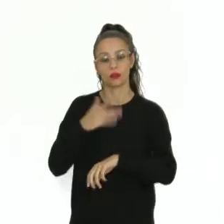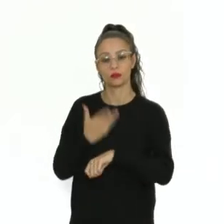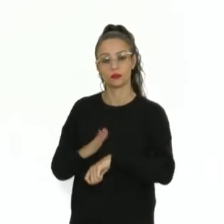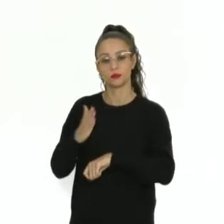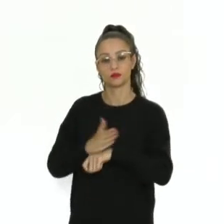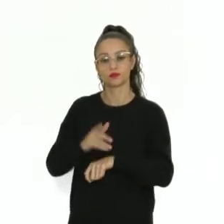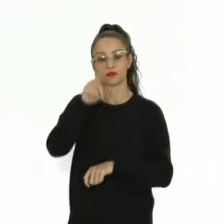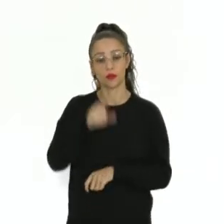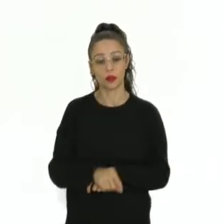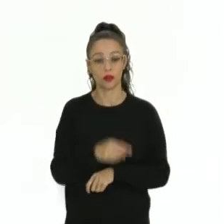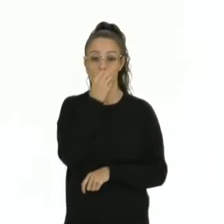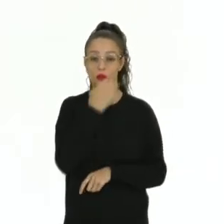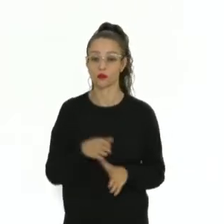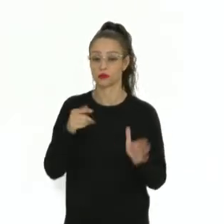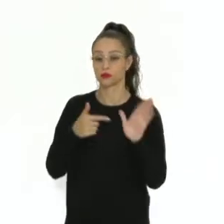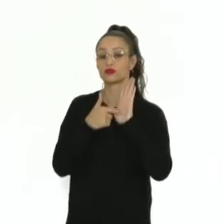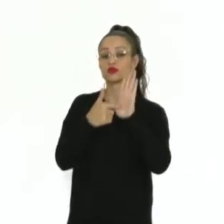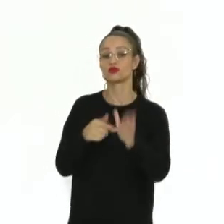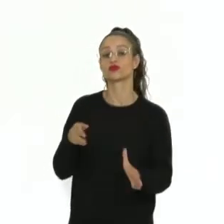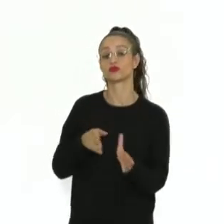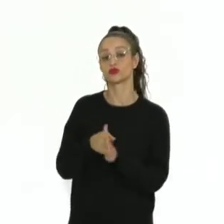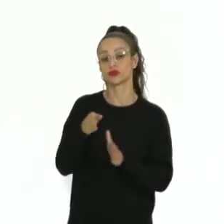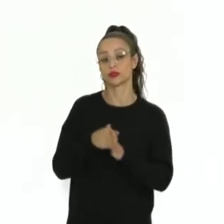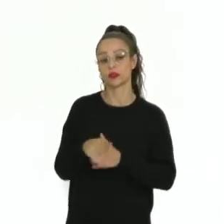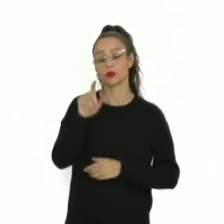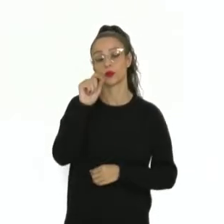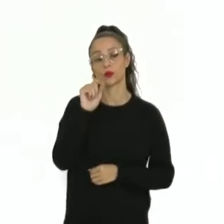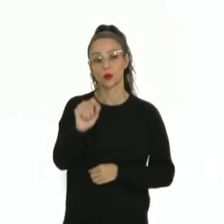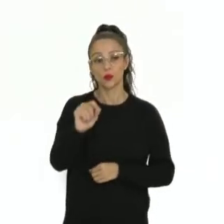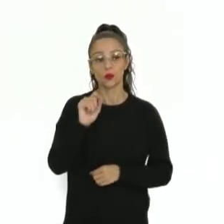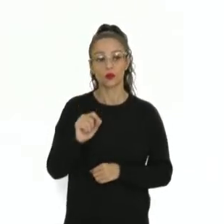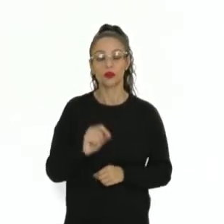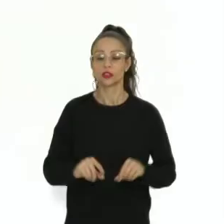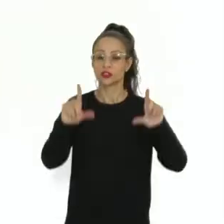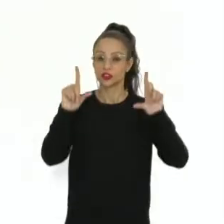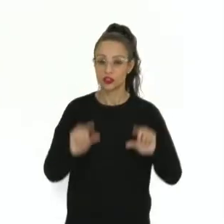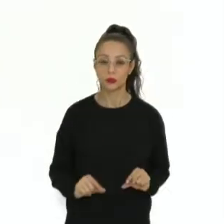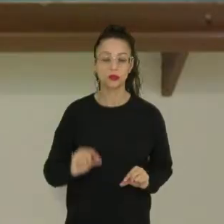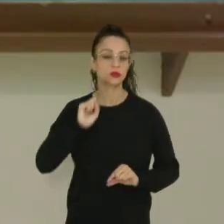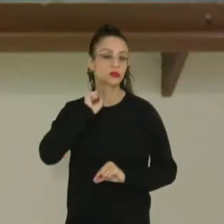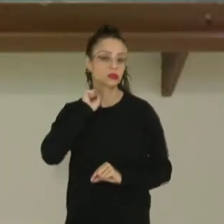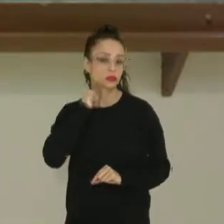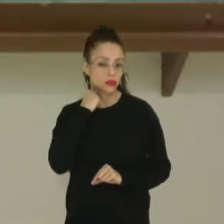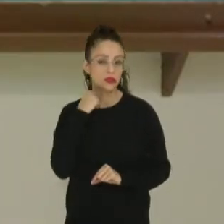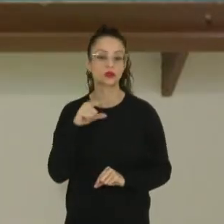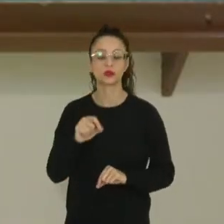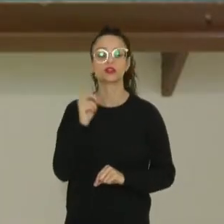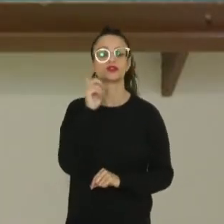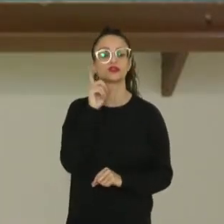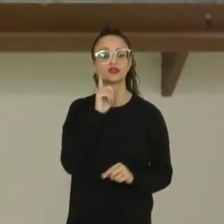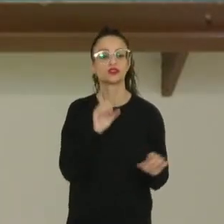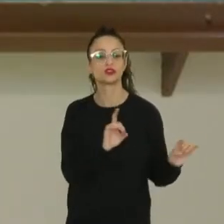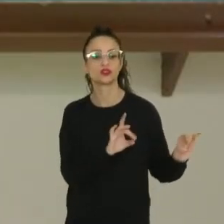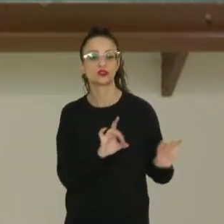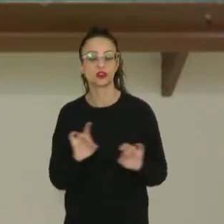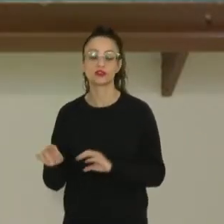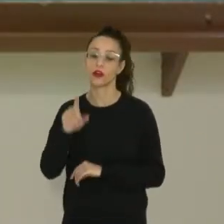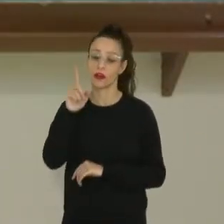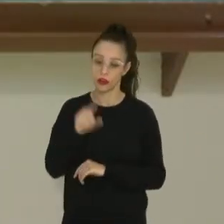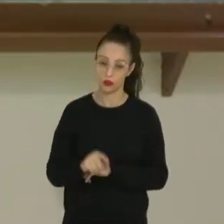são muito indicadas para eliminação dessas tensões, né? Dessas tensões diárias que